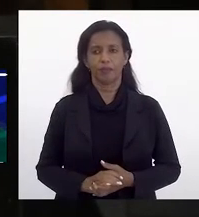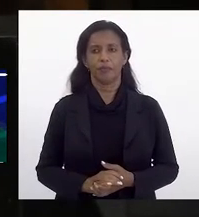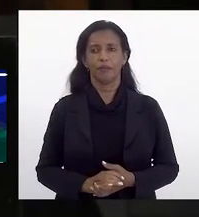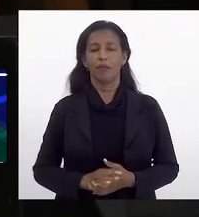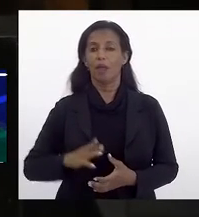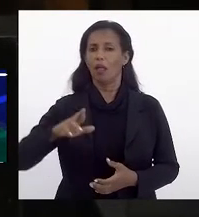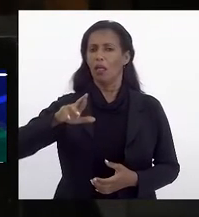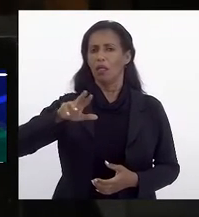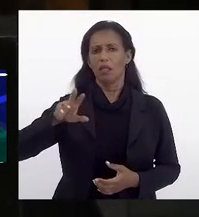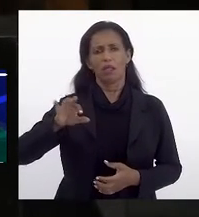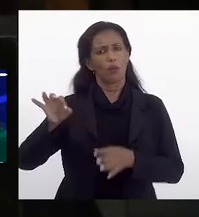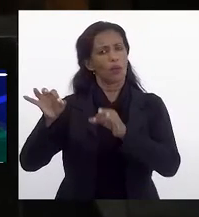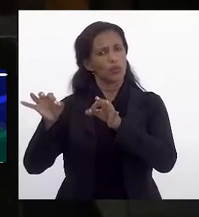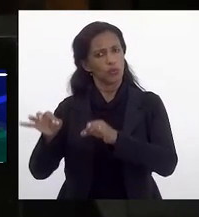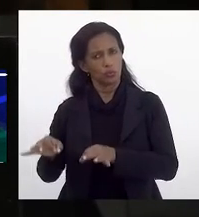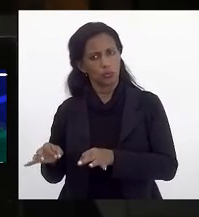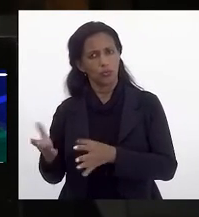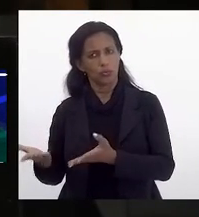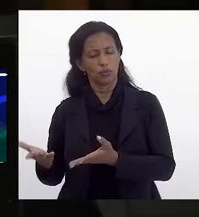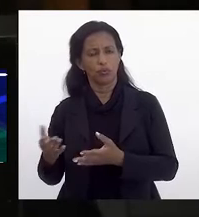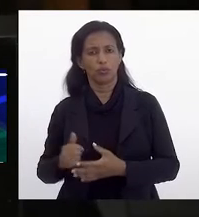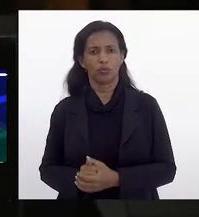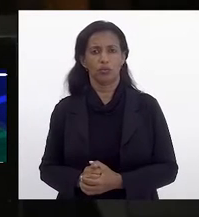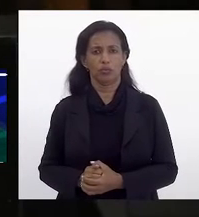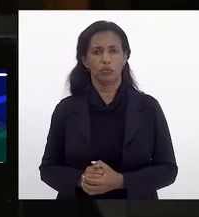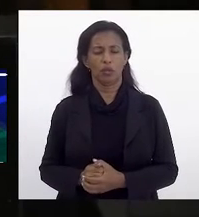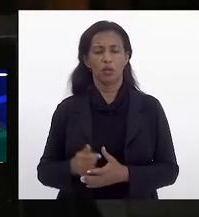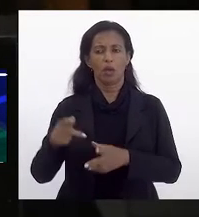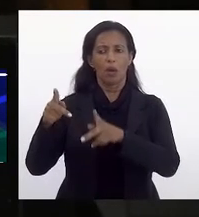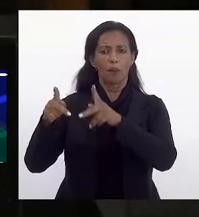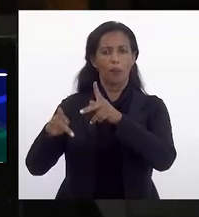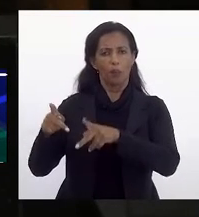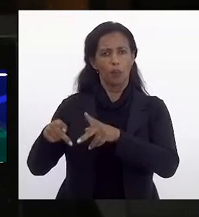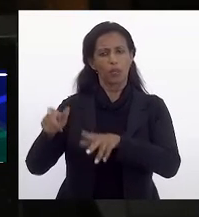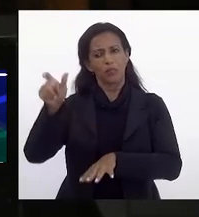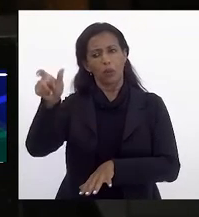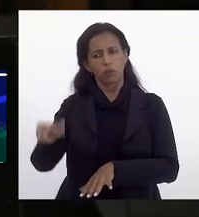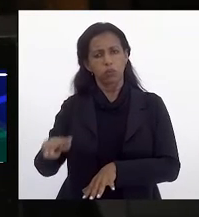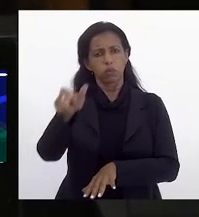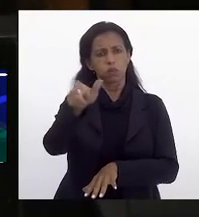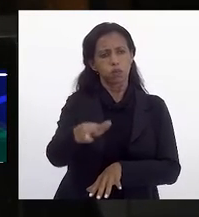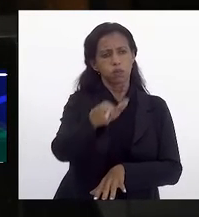não é justo também que a população fluminense,